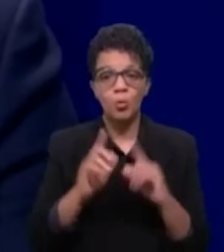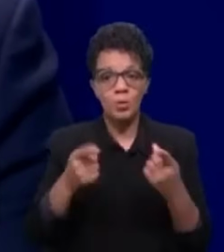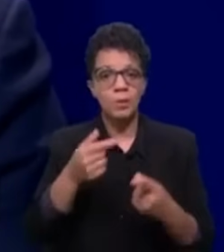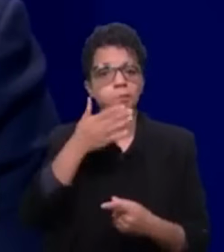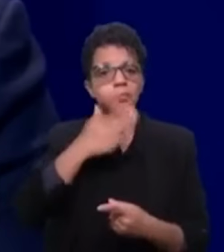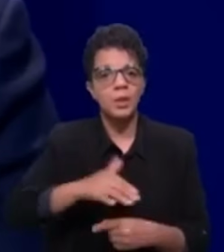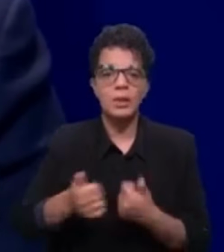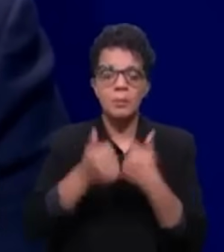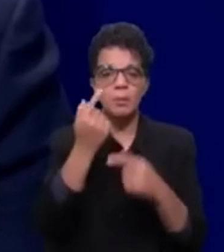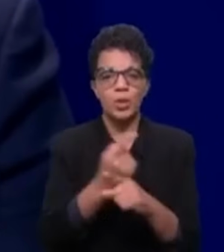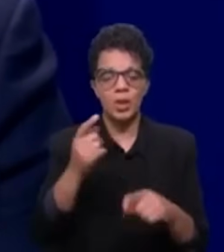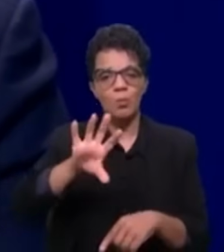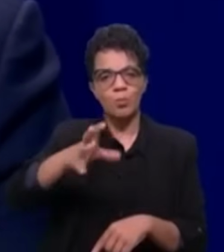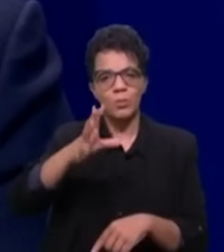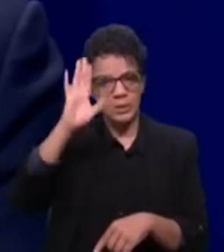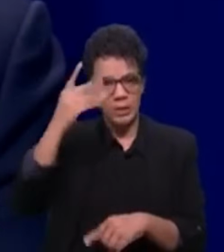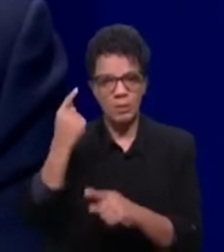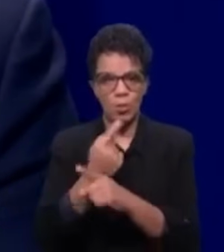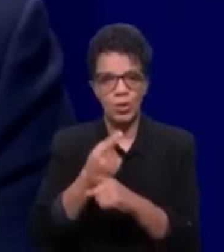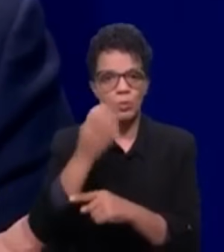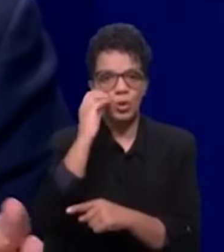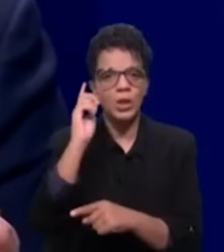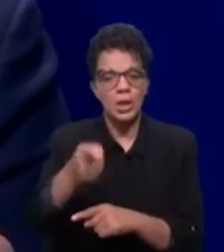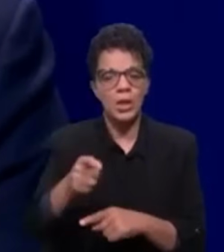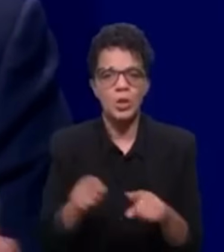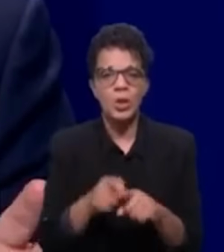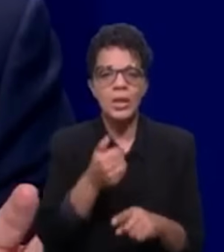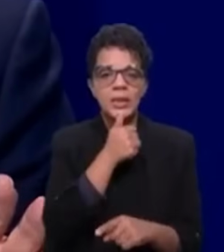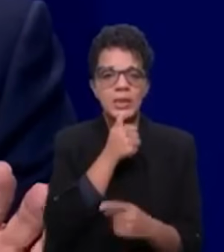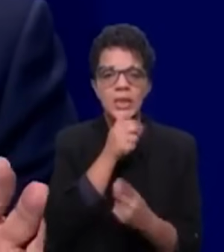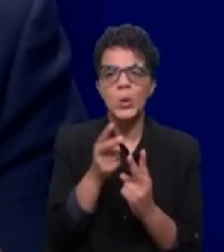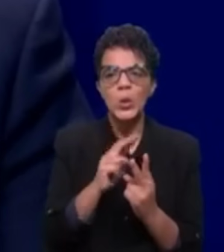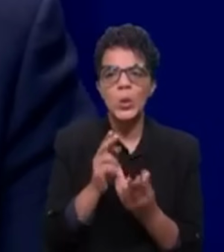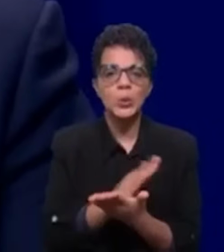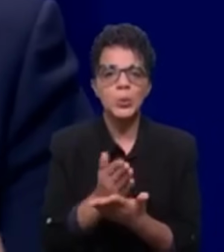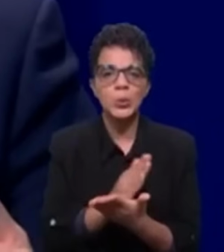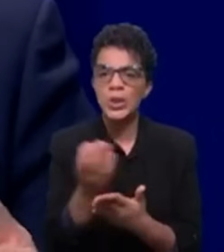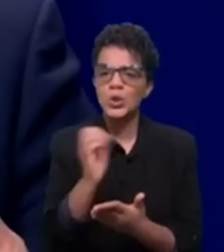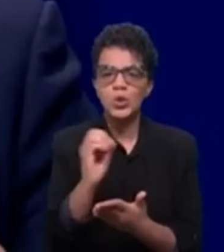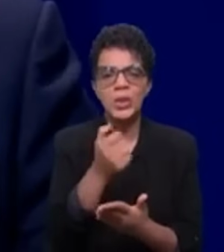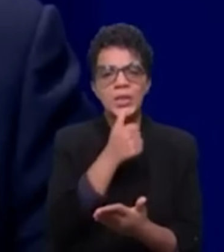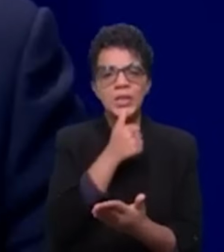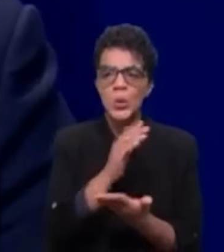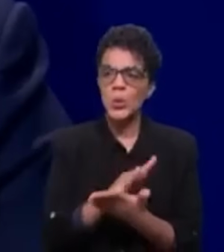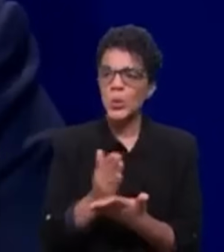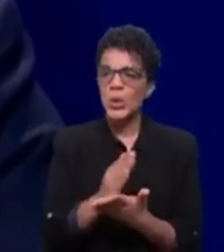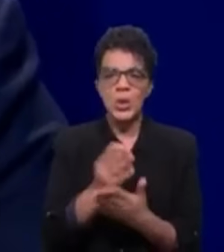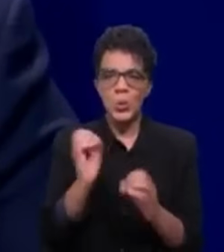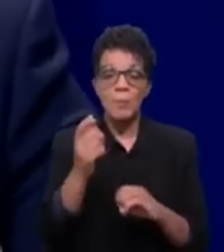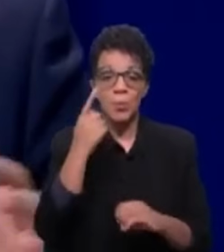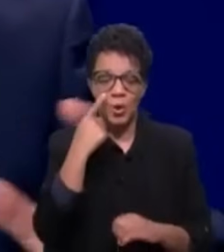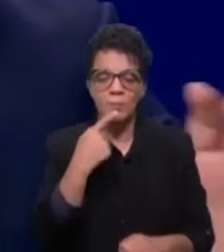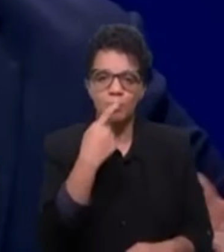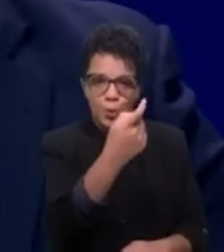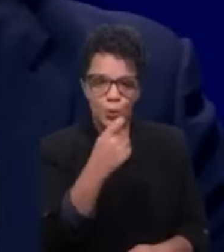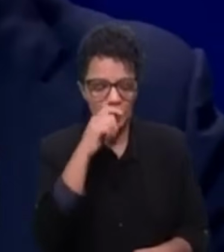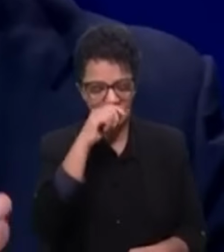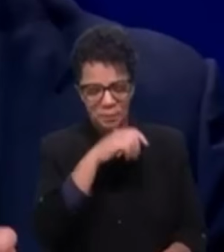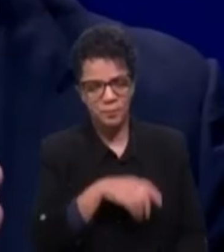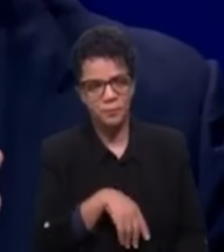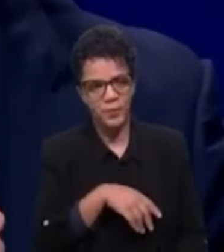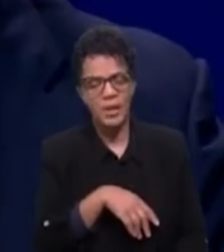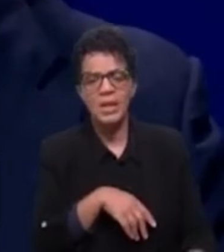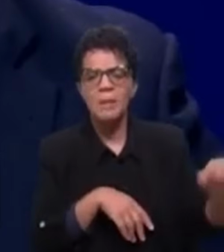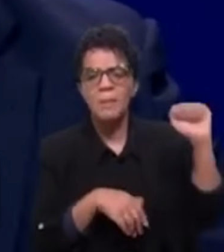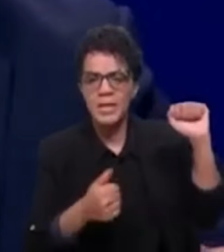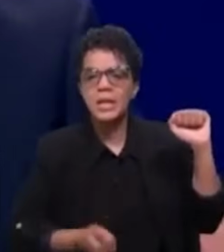país ficou a saber que há uma coisa que Dr luí Montenegro tem é é Inc decidir qualquer coisa é incapaz de tomar uma decisão repare perguntou-lhe e se se se